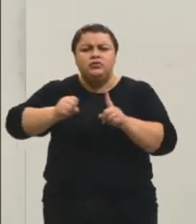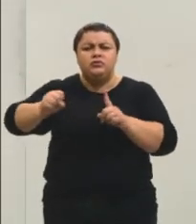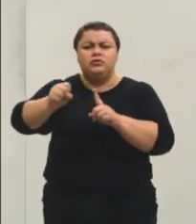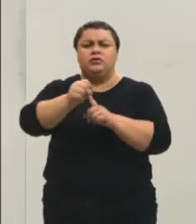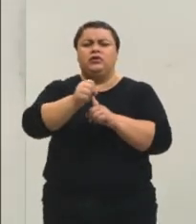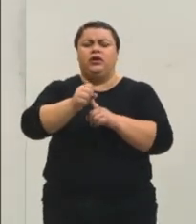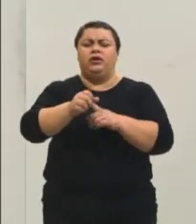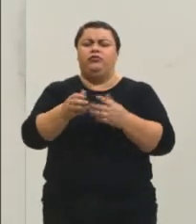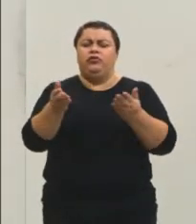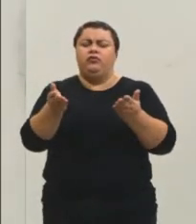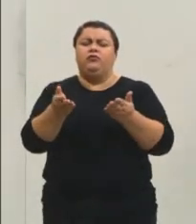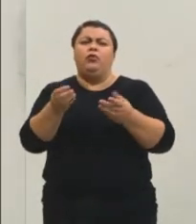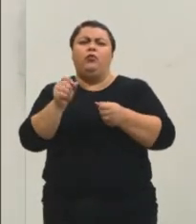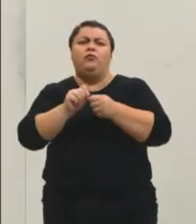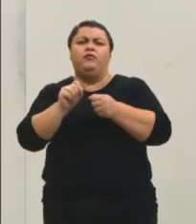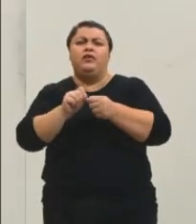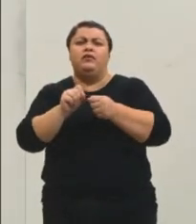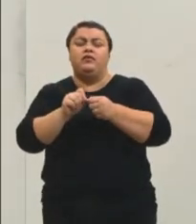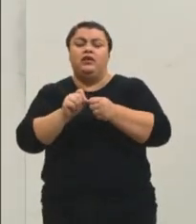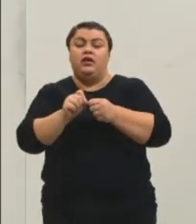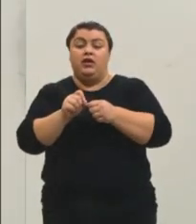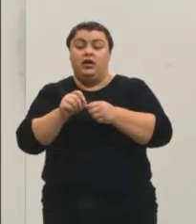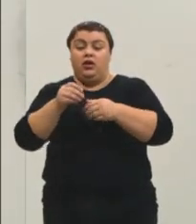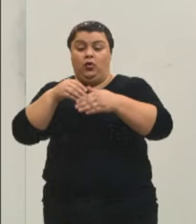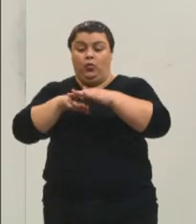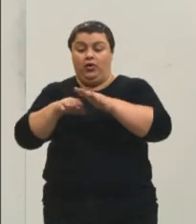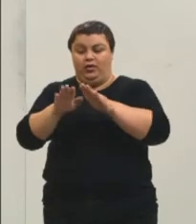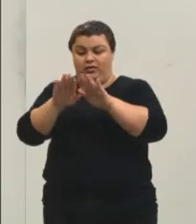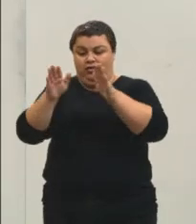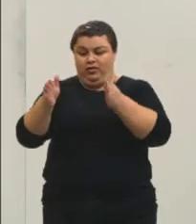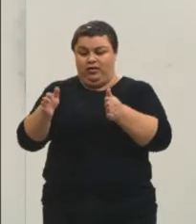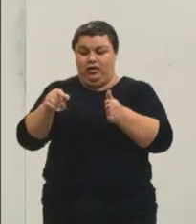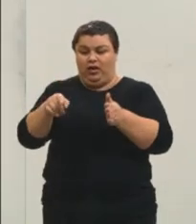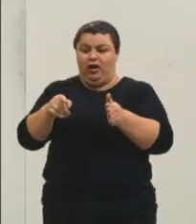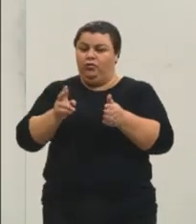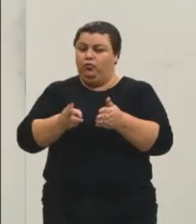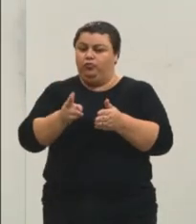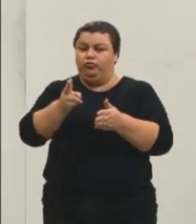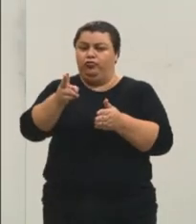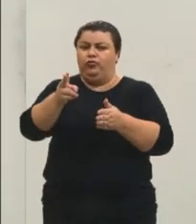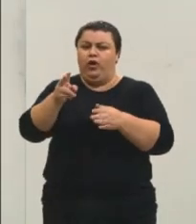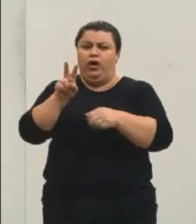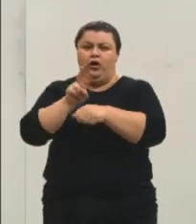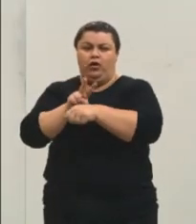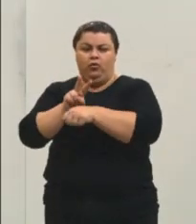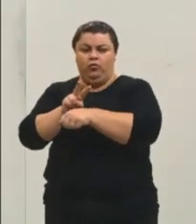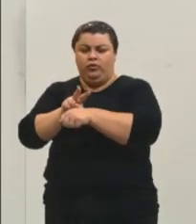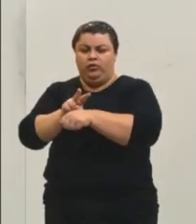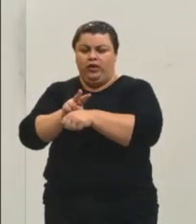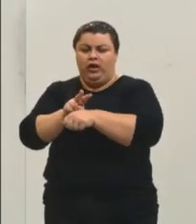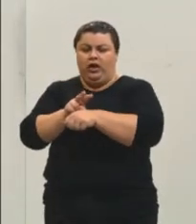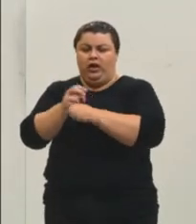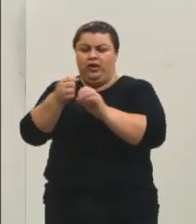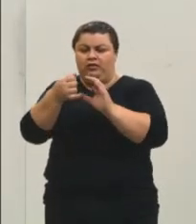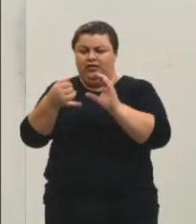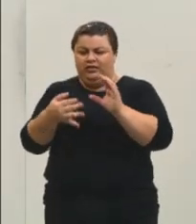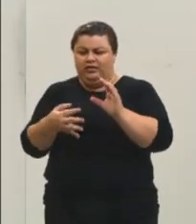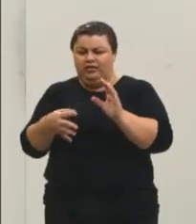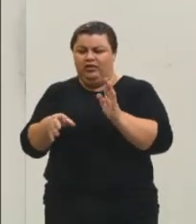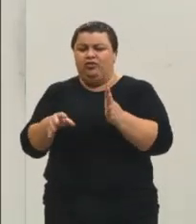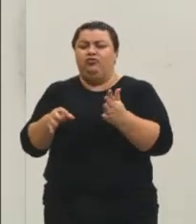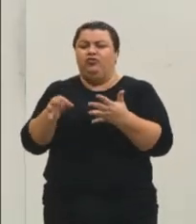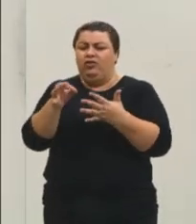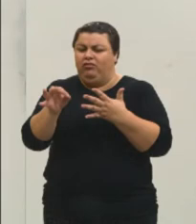então preservando um objeto em si a edificação sem alterações ou tentando conservar suas características originais